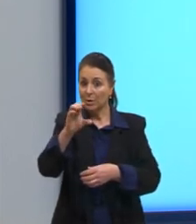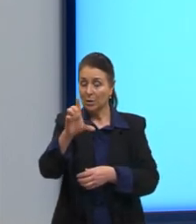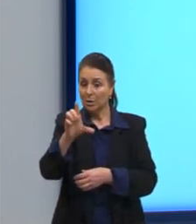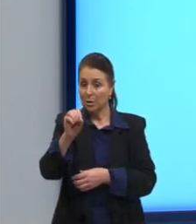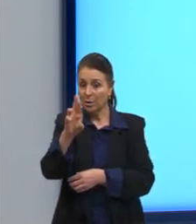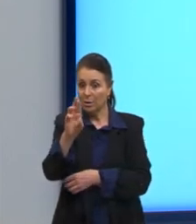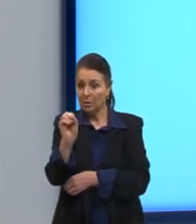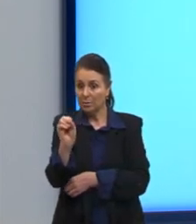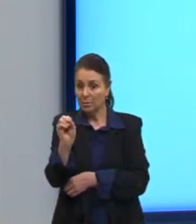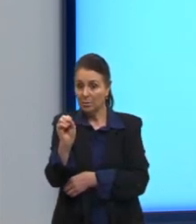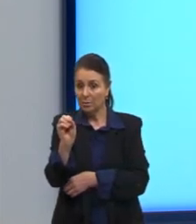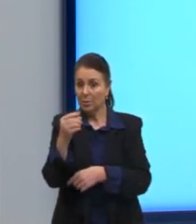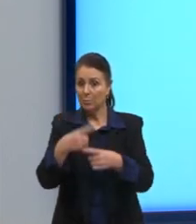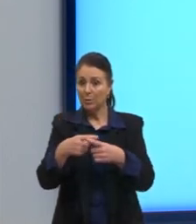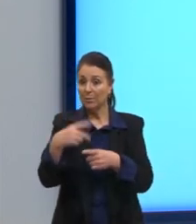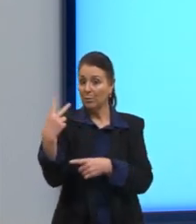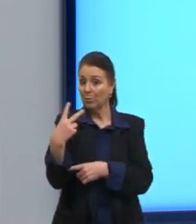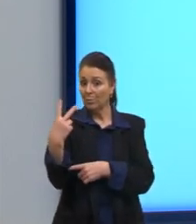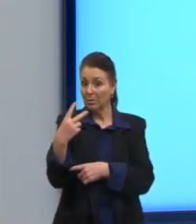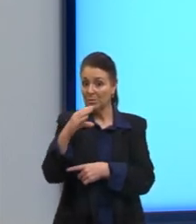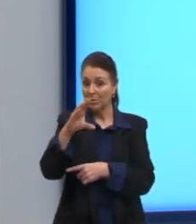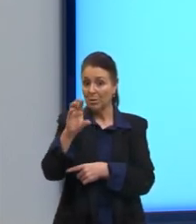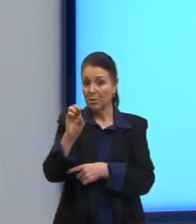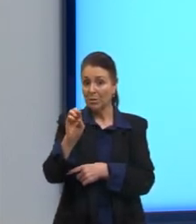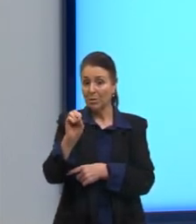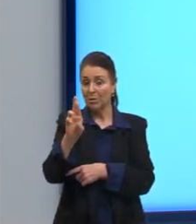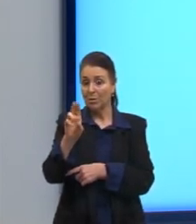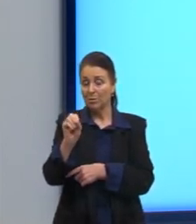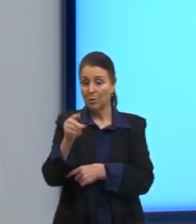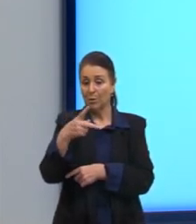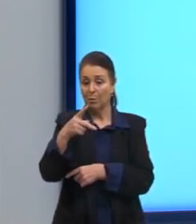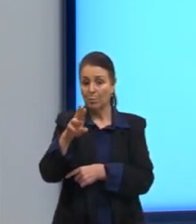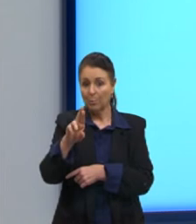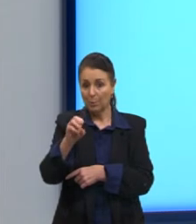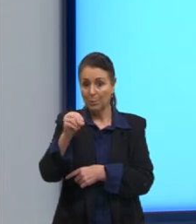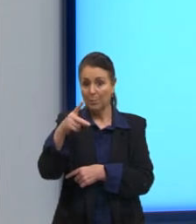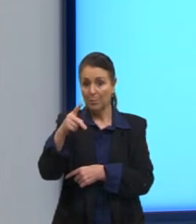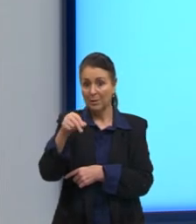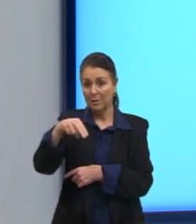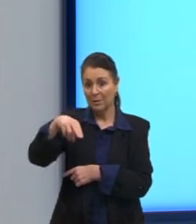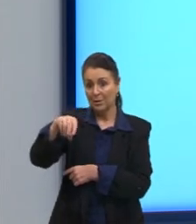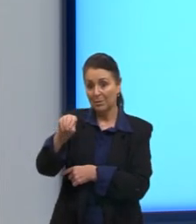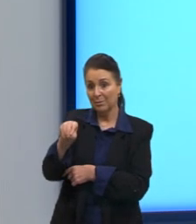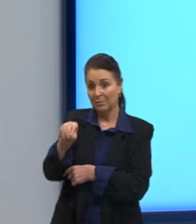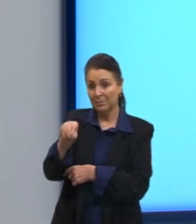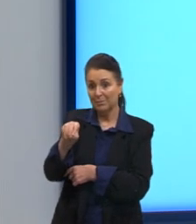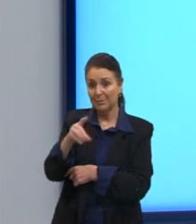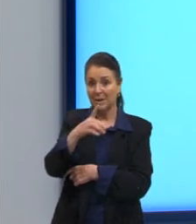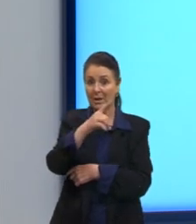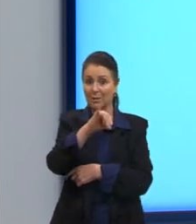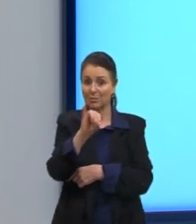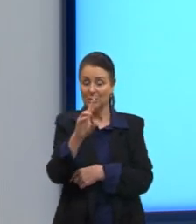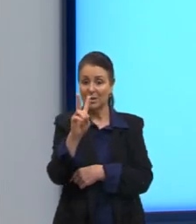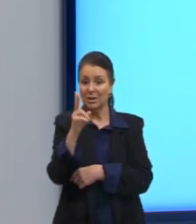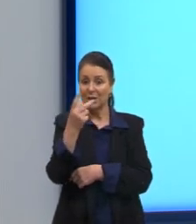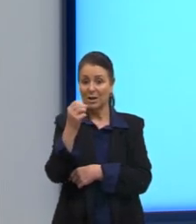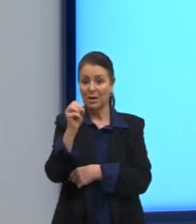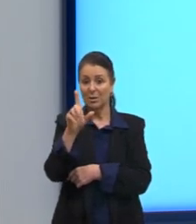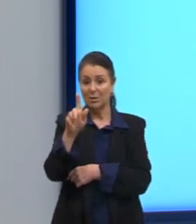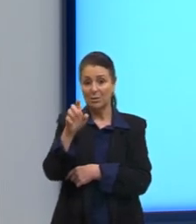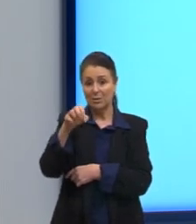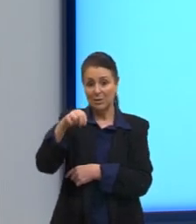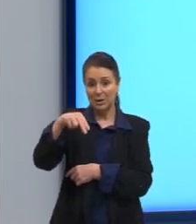cloro porque eu tenho um cloro aqui e outro cloro aqui são dois para pano é um de halogênio